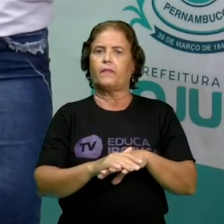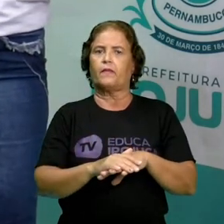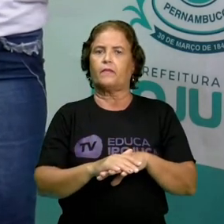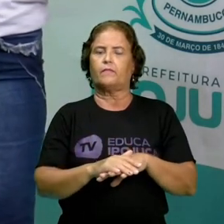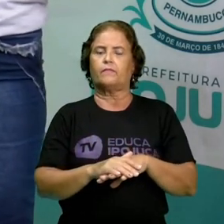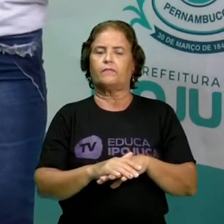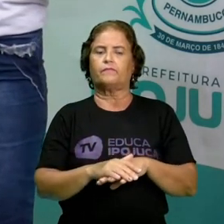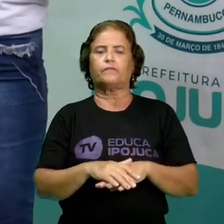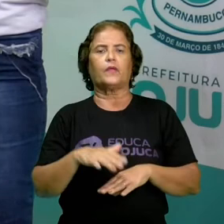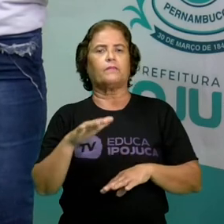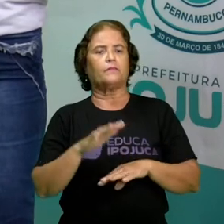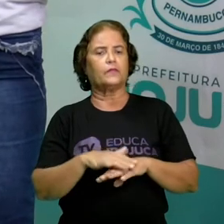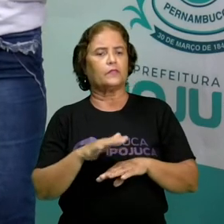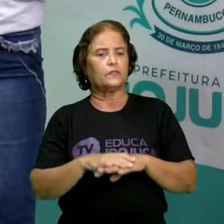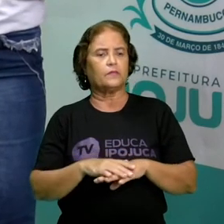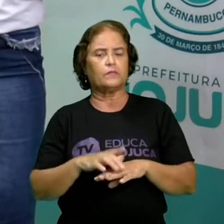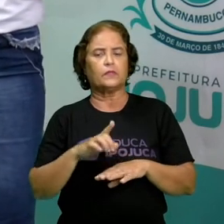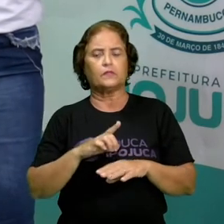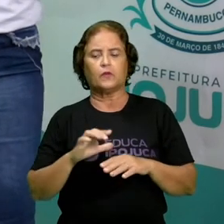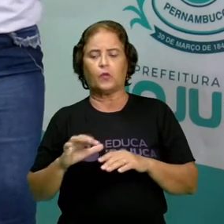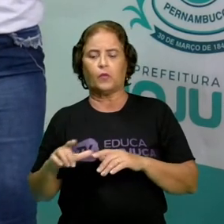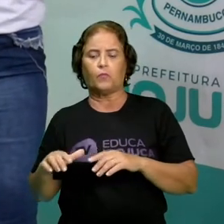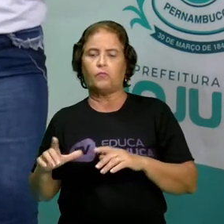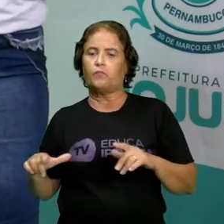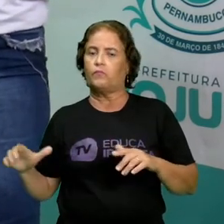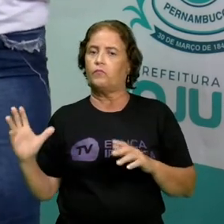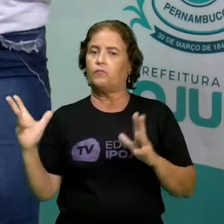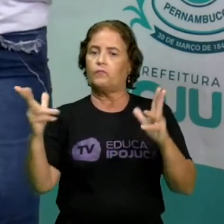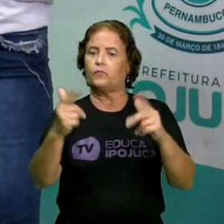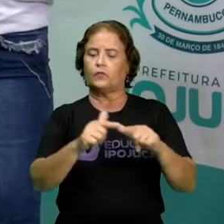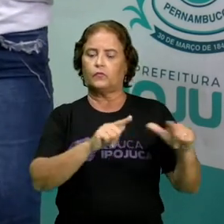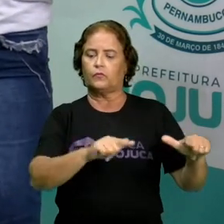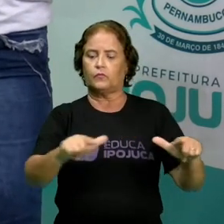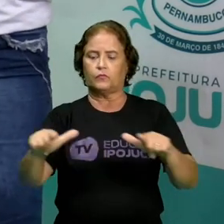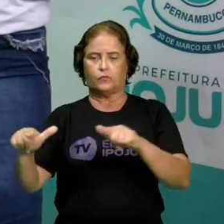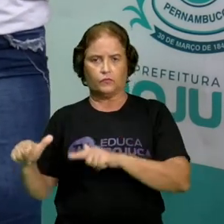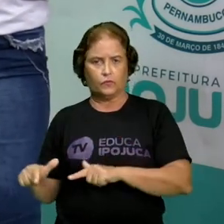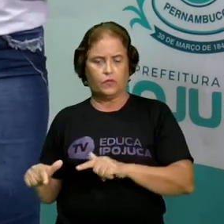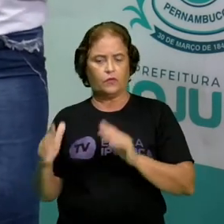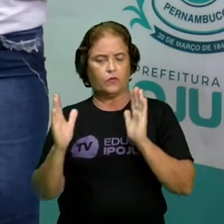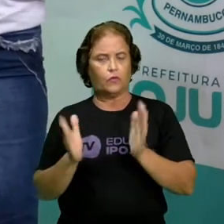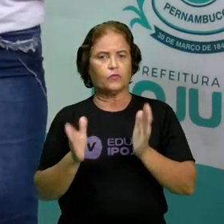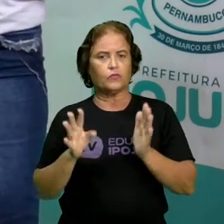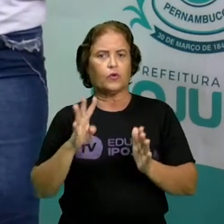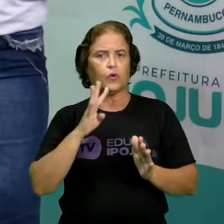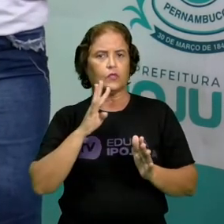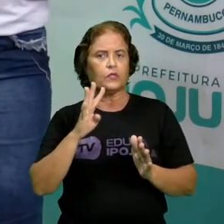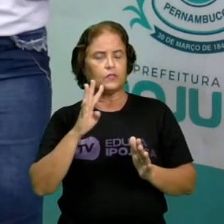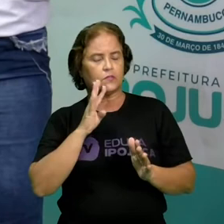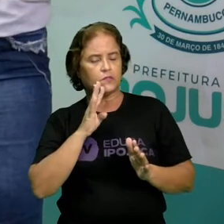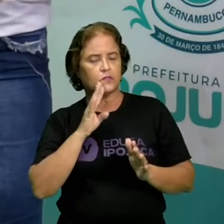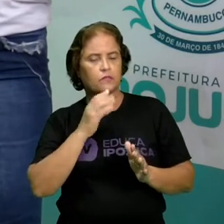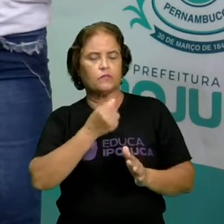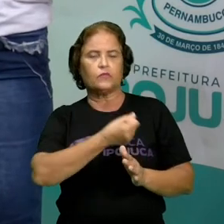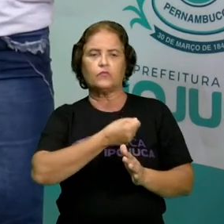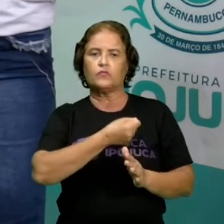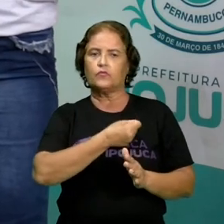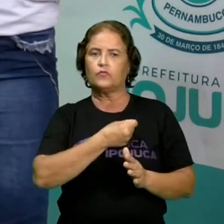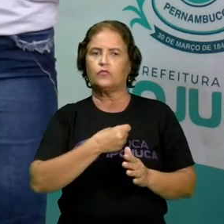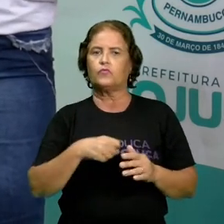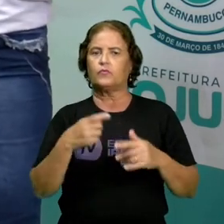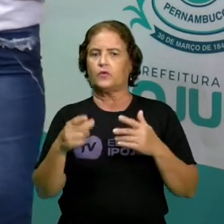em todos os lugares. E hoje nós conhecemos os números de acordo com a sua função: